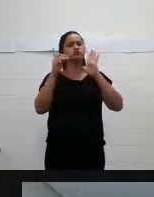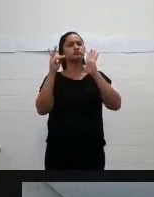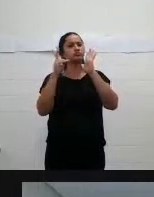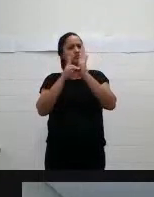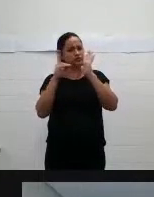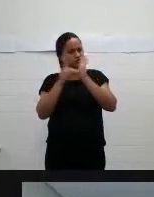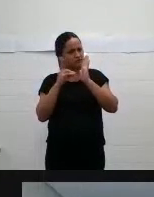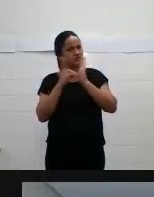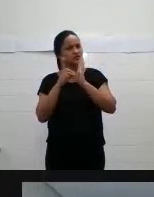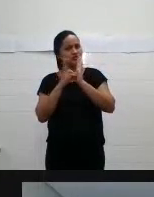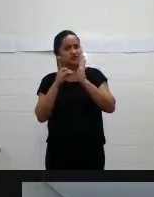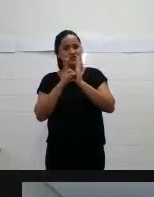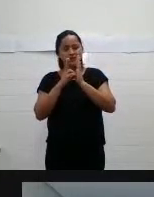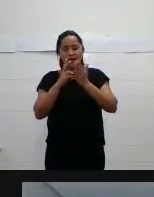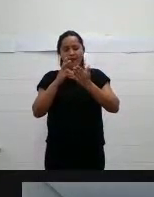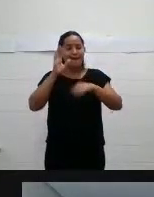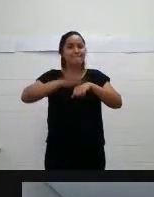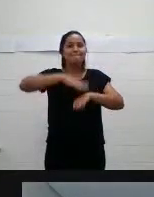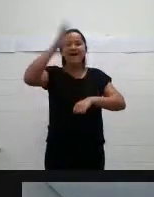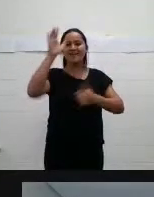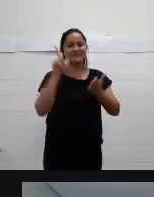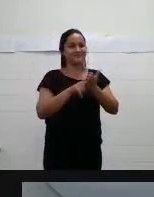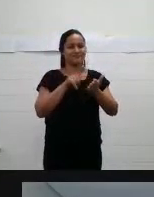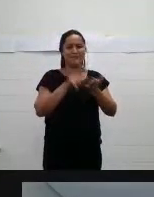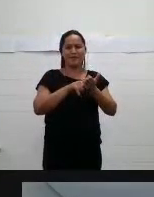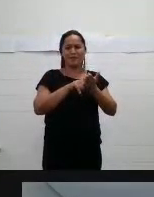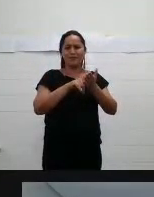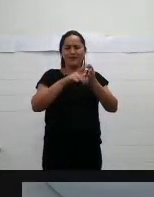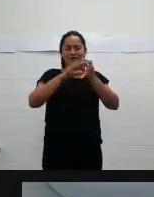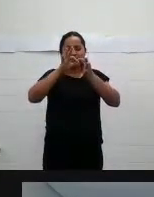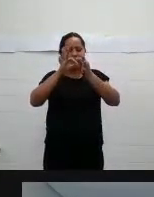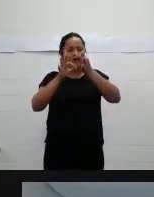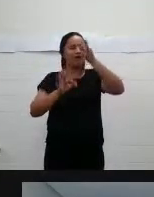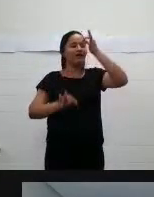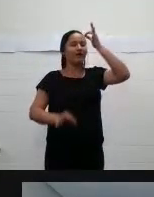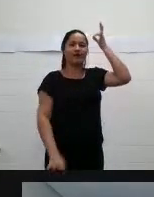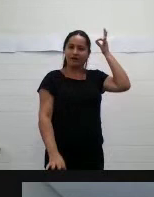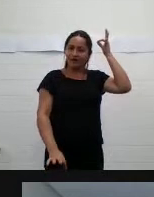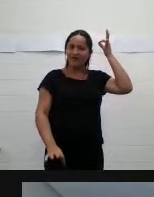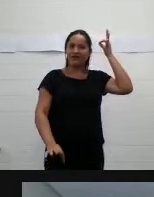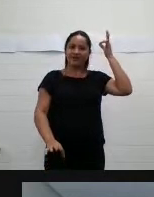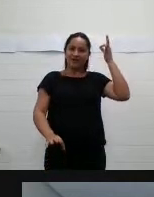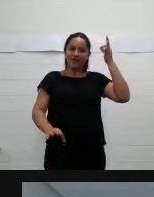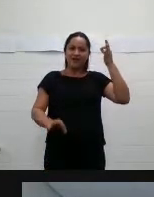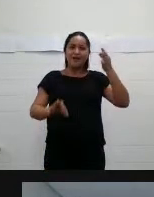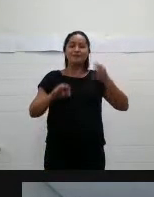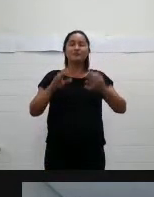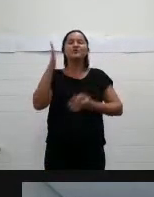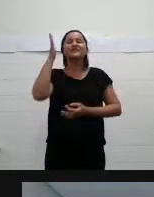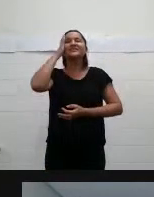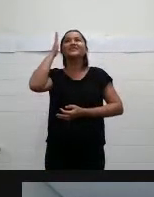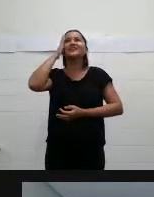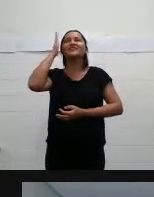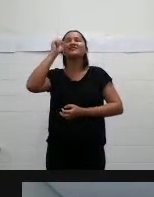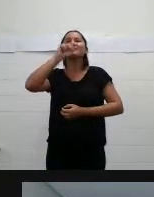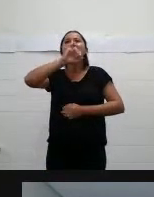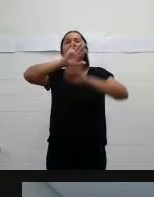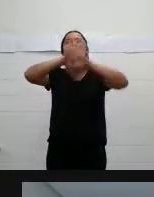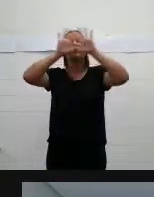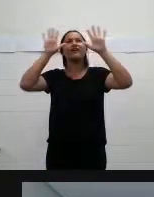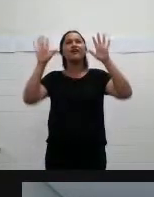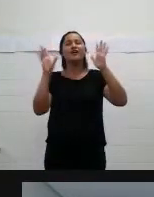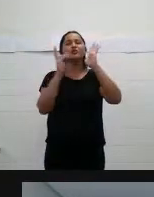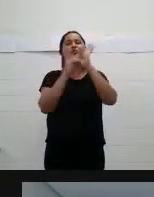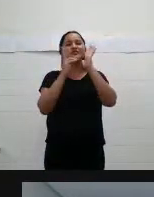os limites do papel. O texto indígena se dá principalmente na interpretação que os indígenas têm da sua relação com o